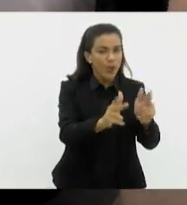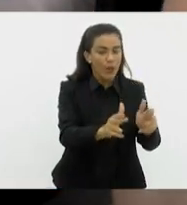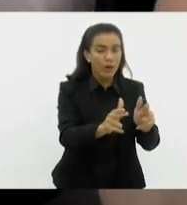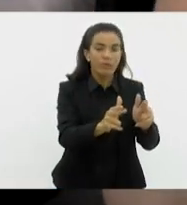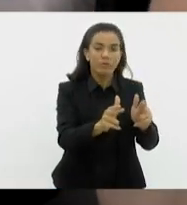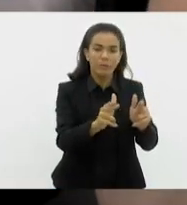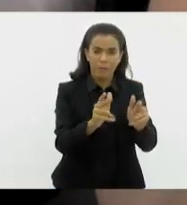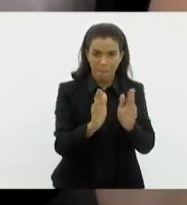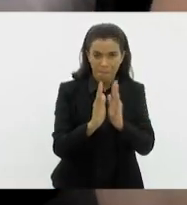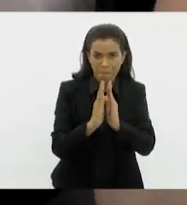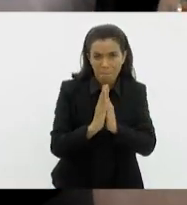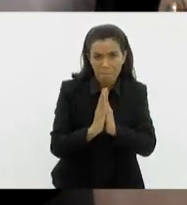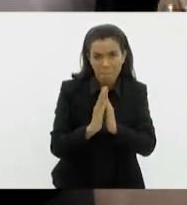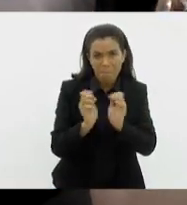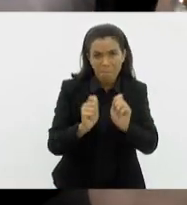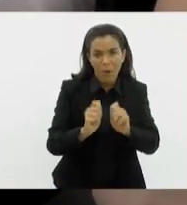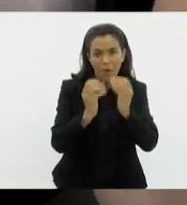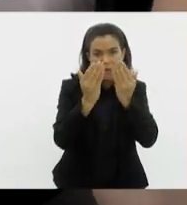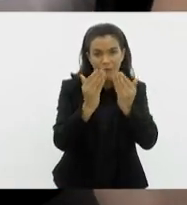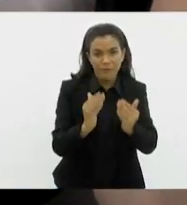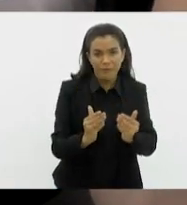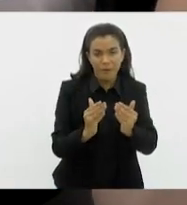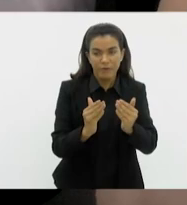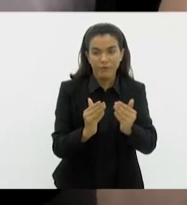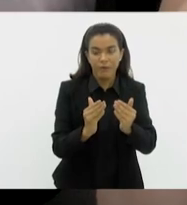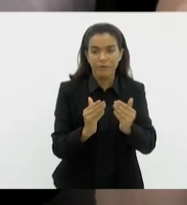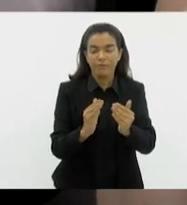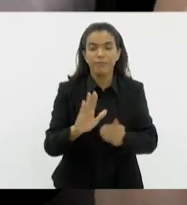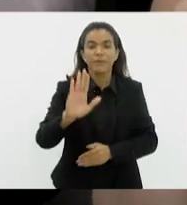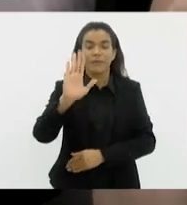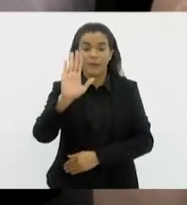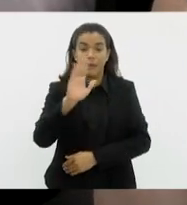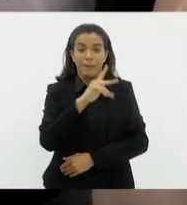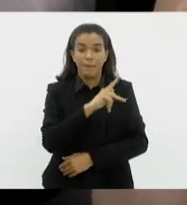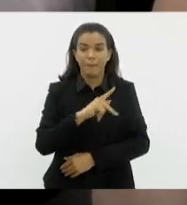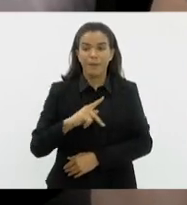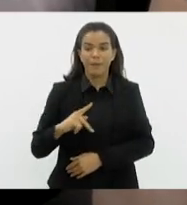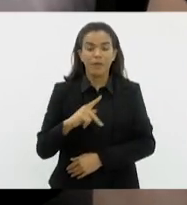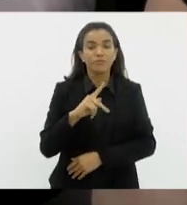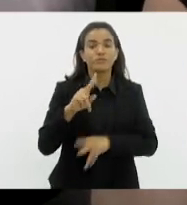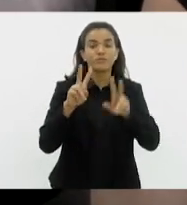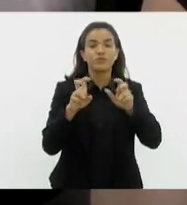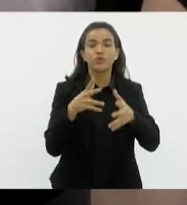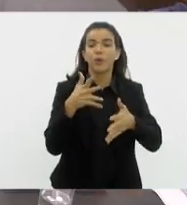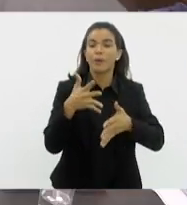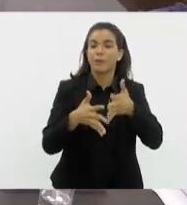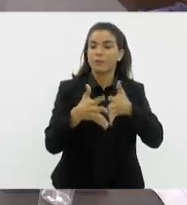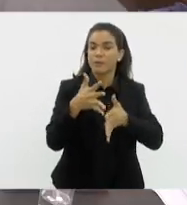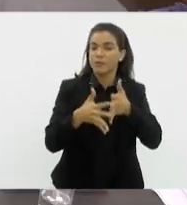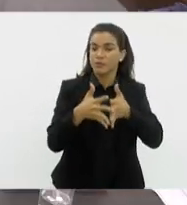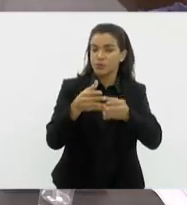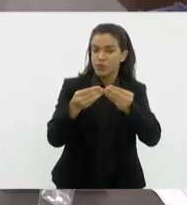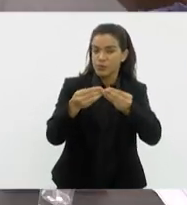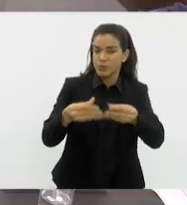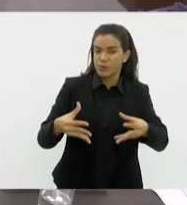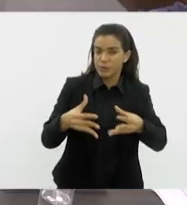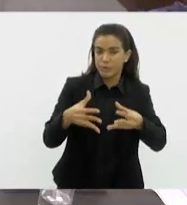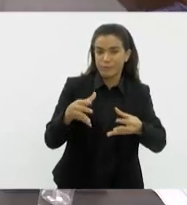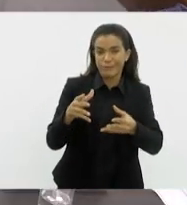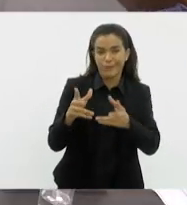Queria só que fizesse a verificação. Senhor presidente, sobre a prejudicabilidade arguída pela deputada